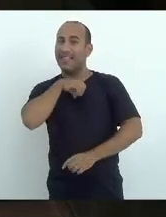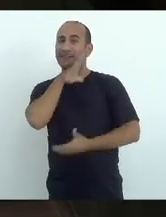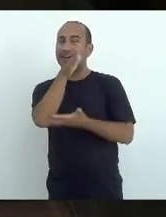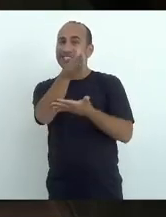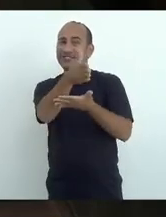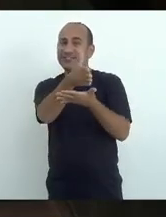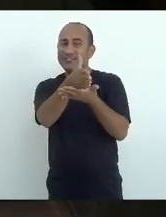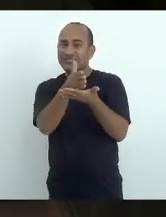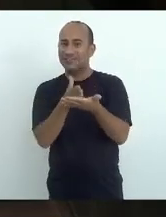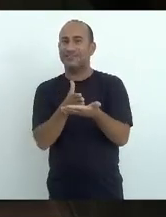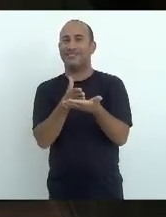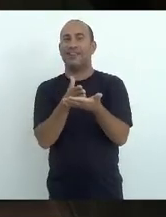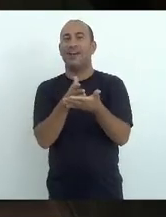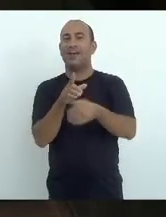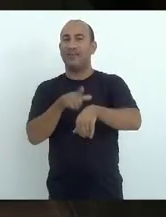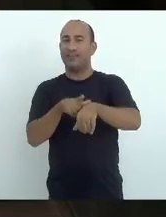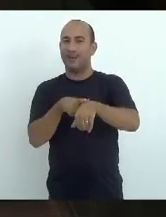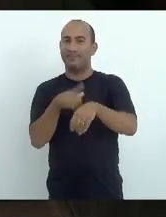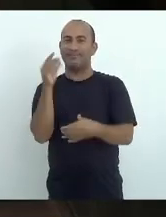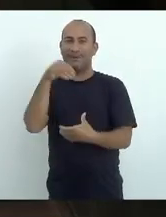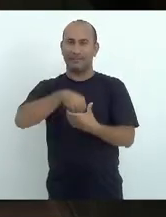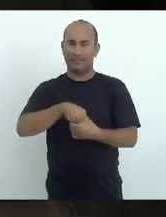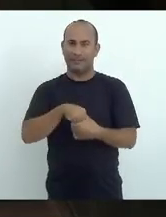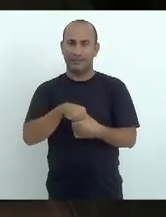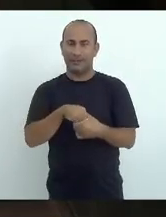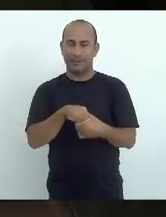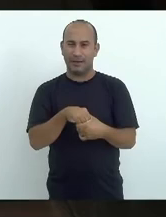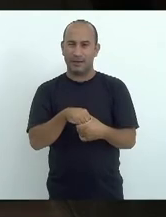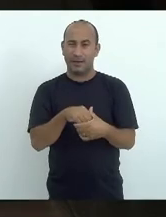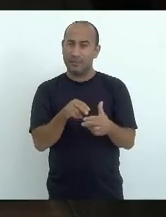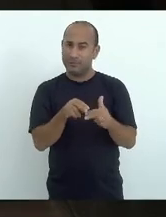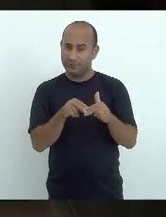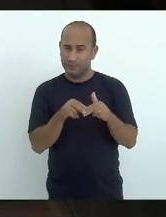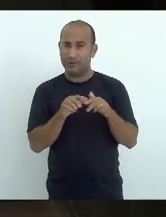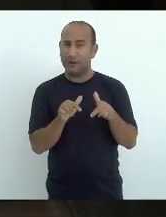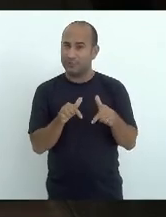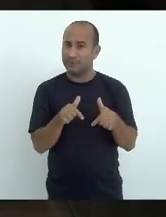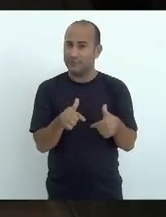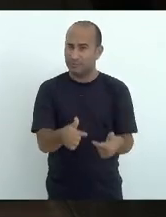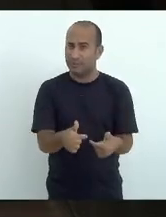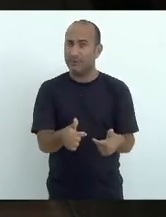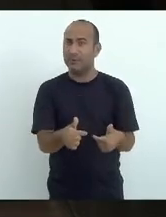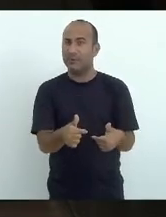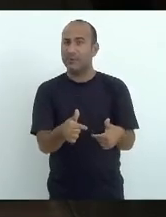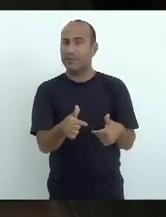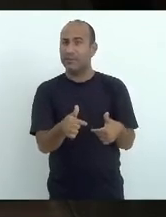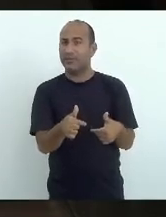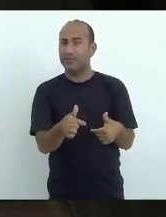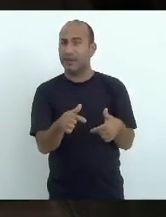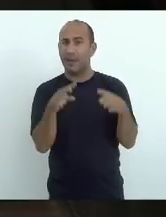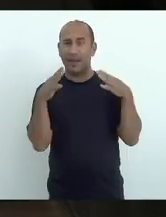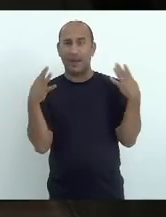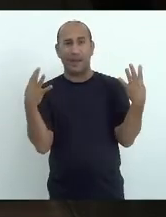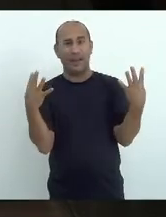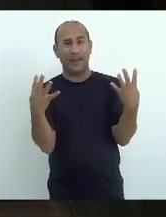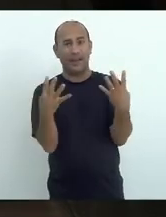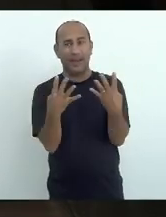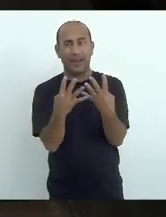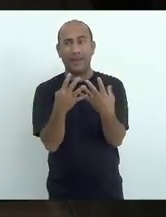nessa votação. Mas no frigir dos ovos, a Câmara marcou